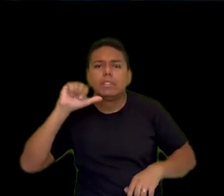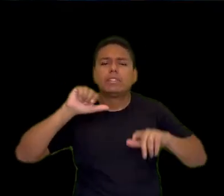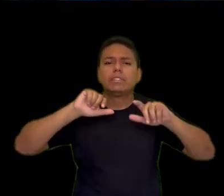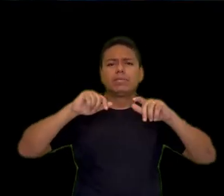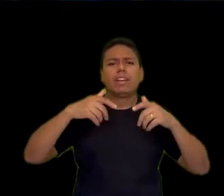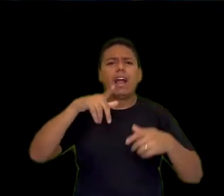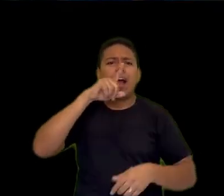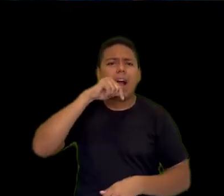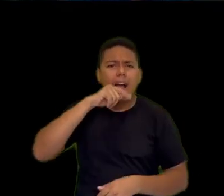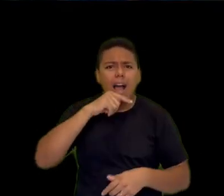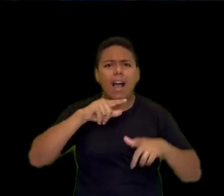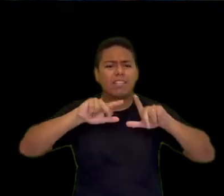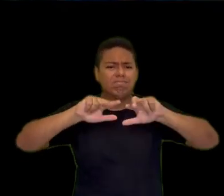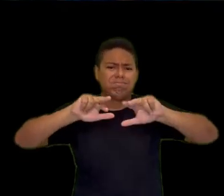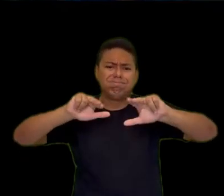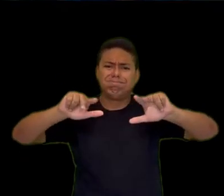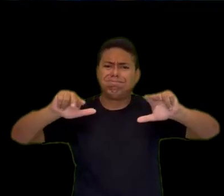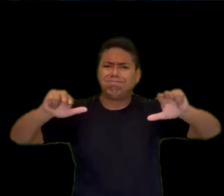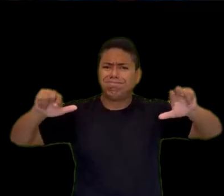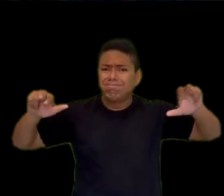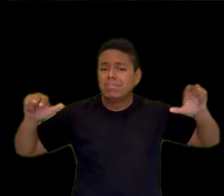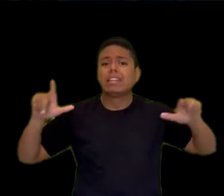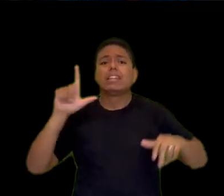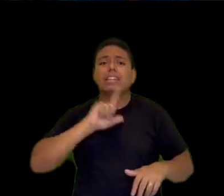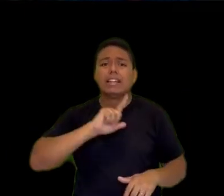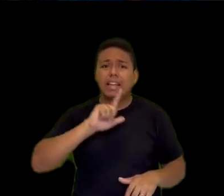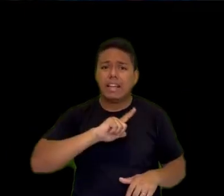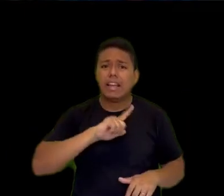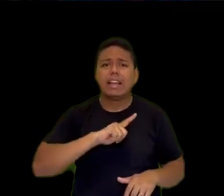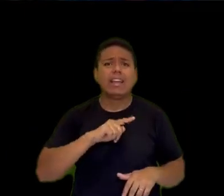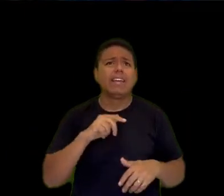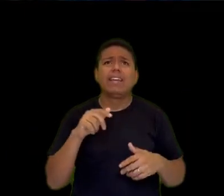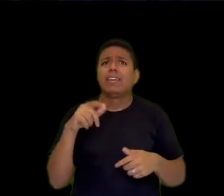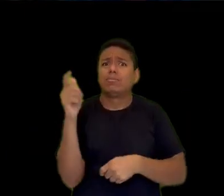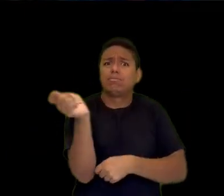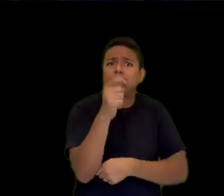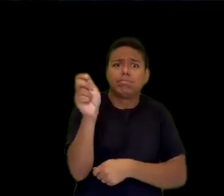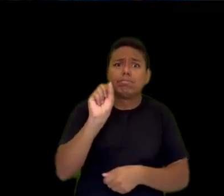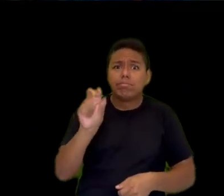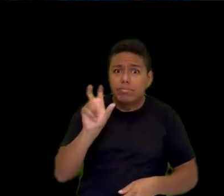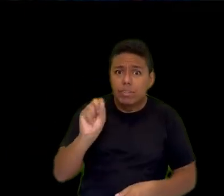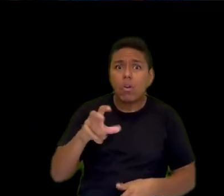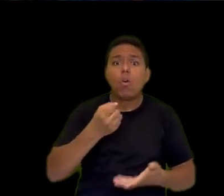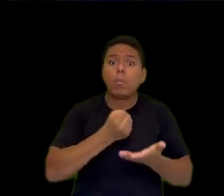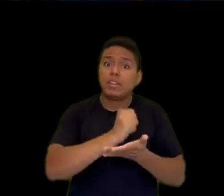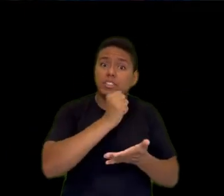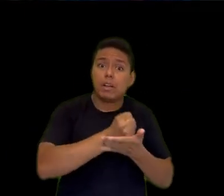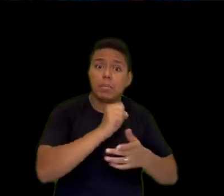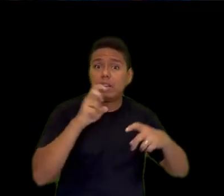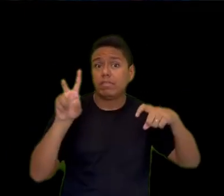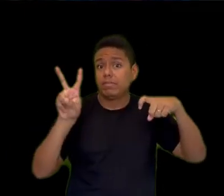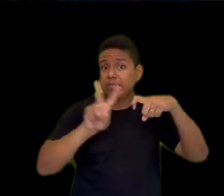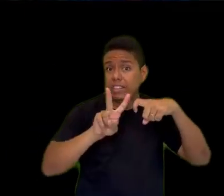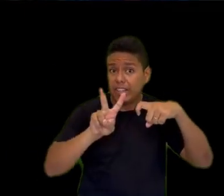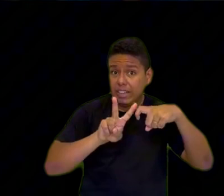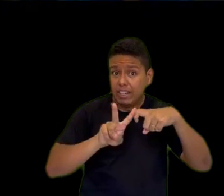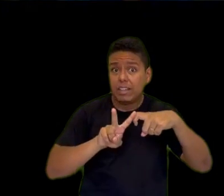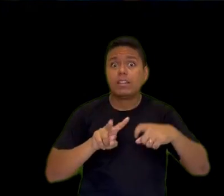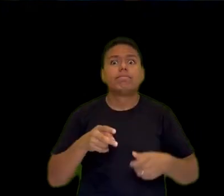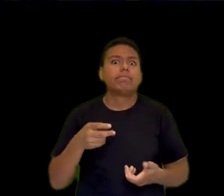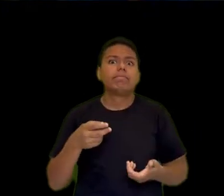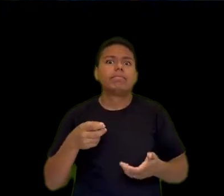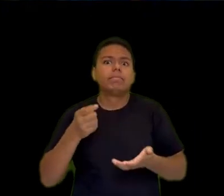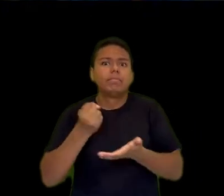de agrotóxicos e de medicamentos veterinários, medicamentos de uso humano, cosméticos, produtos de